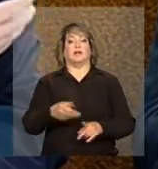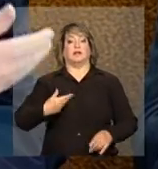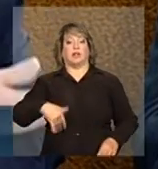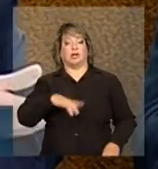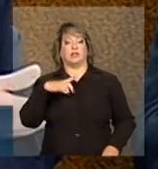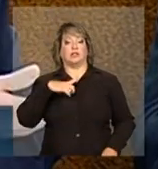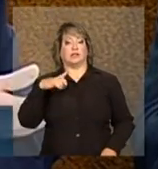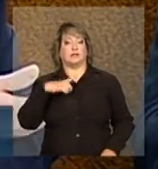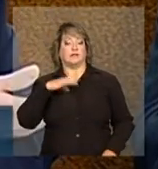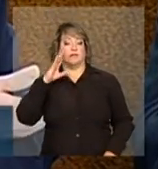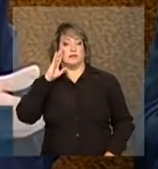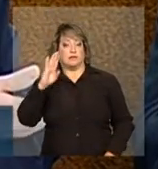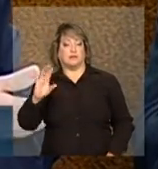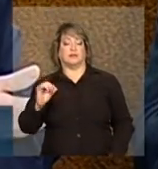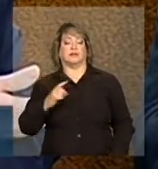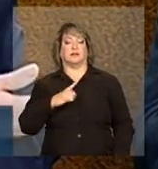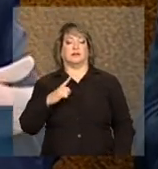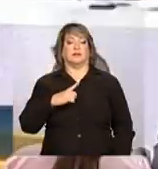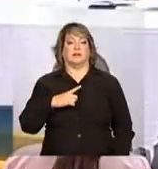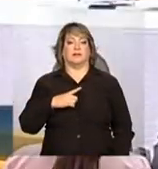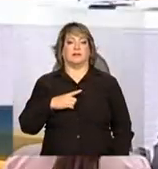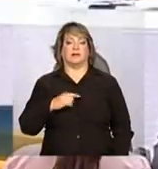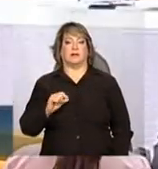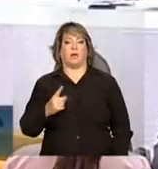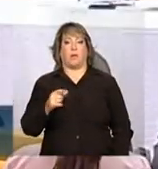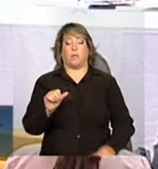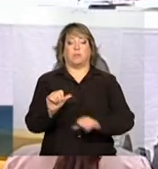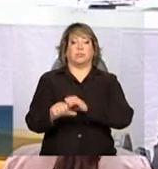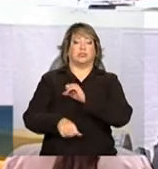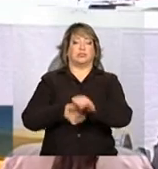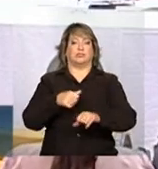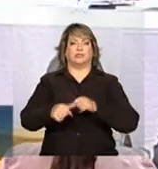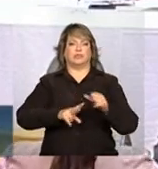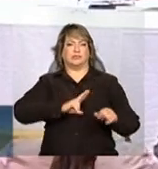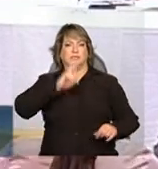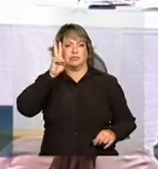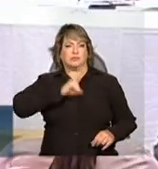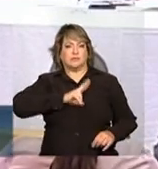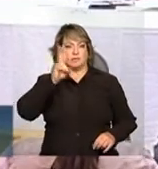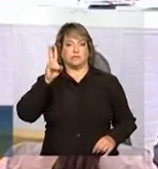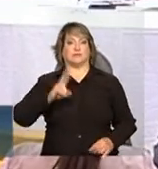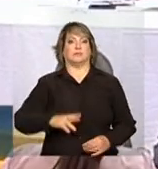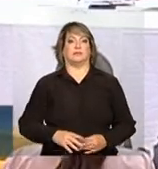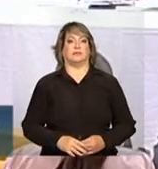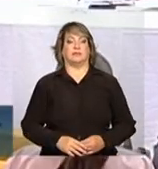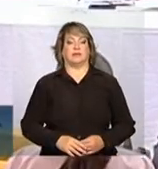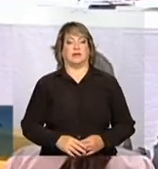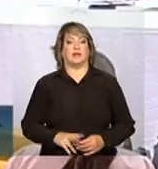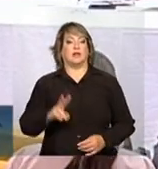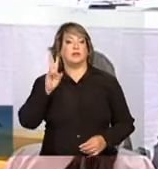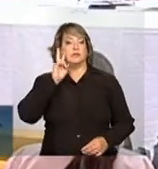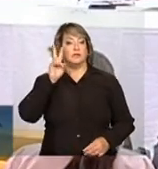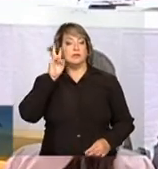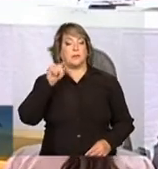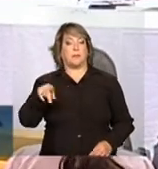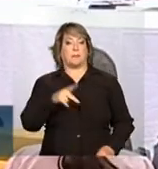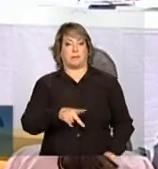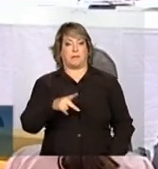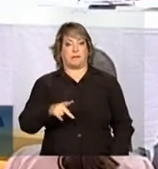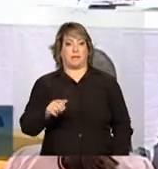de vista do MPOG, uma mudança conceitual a respeito do